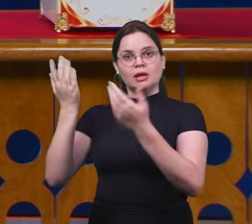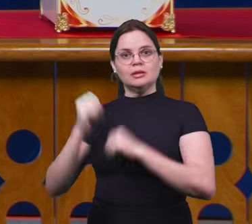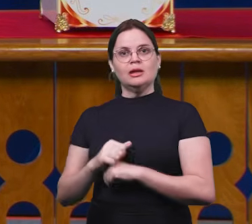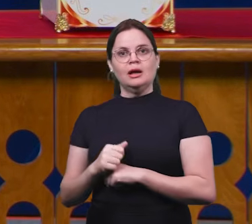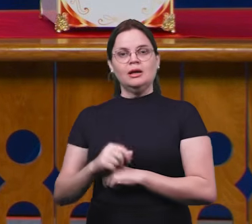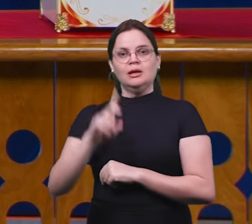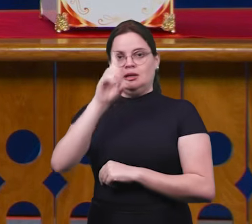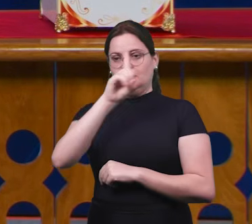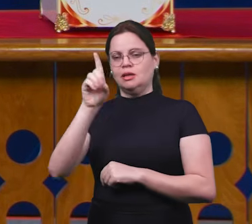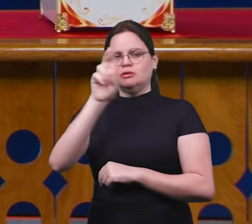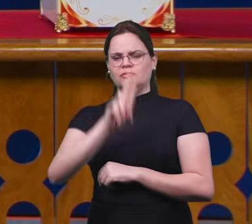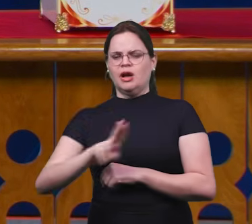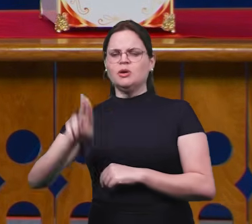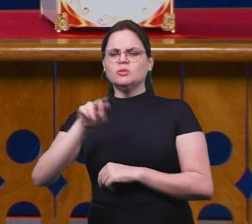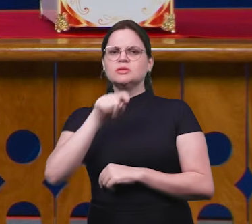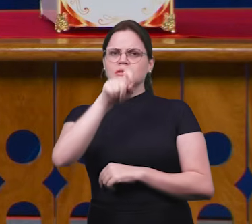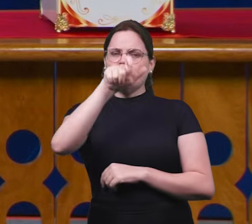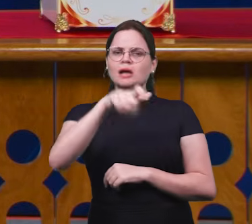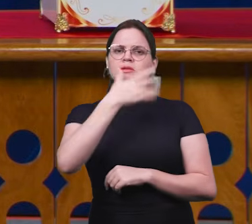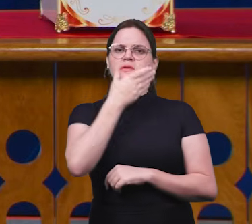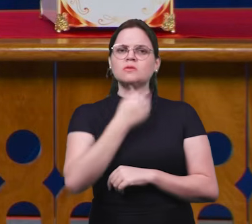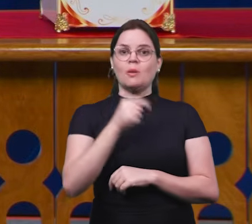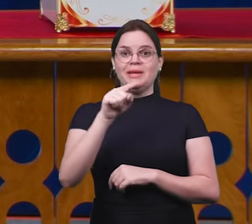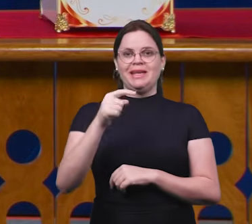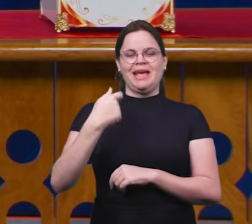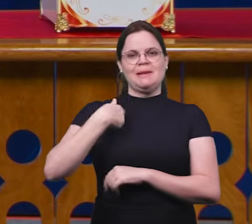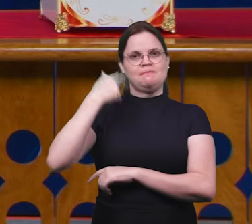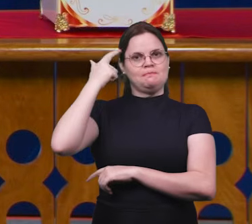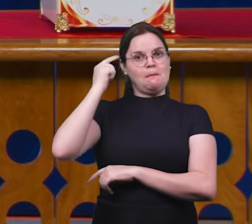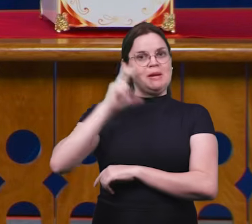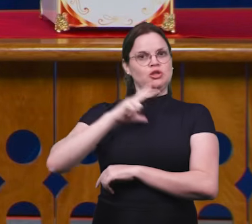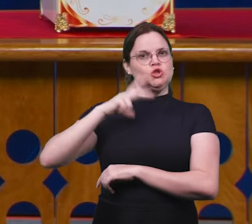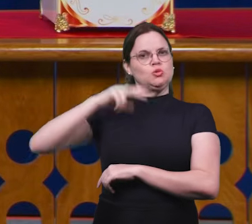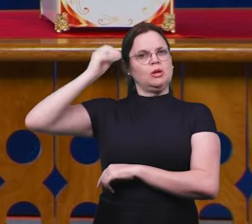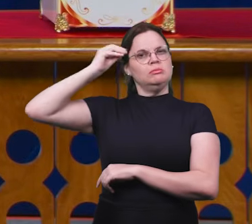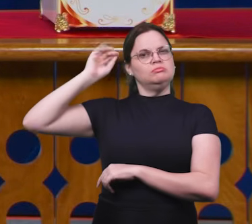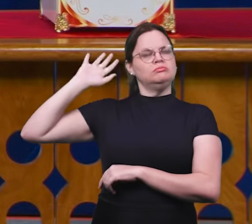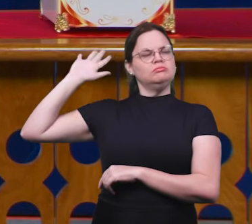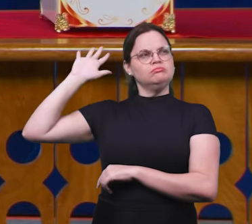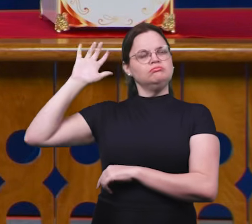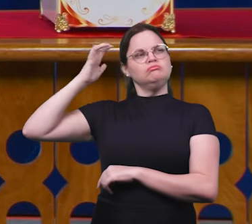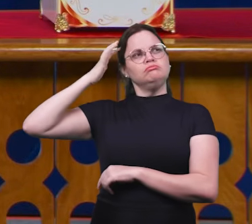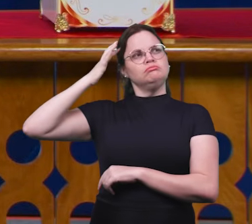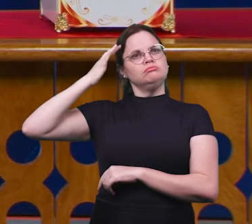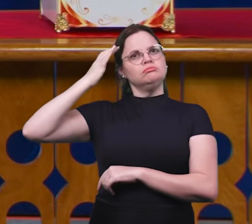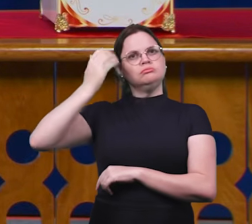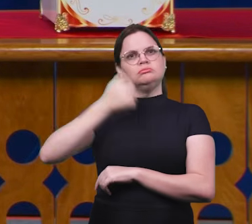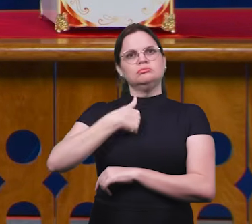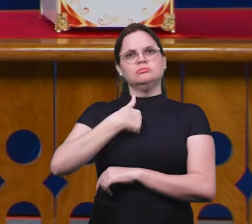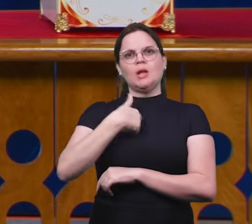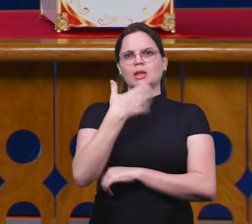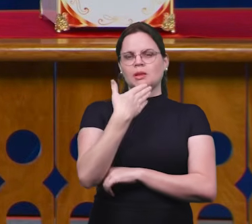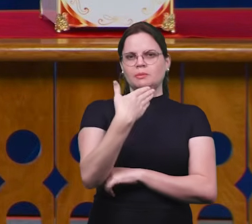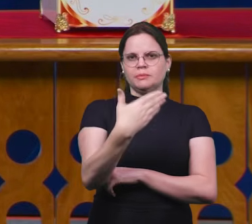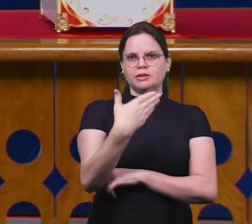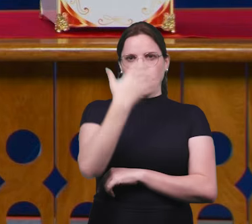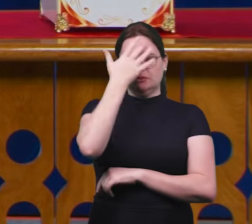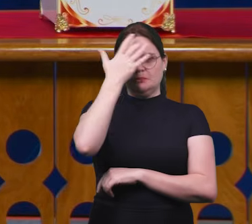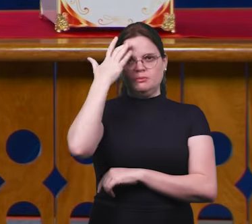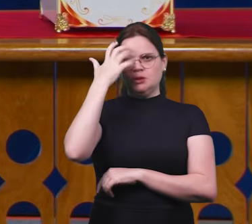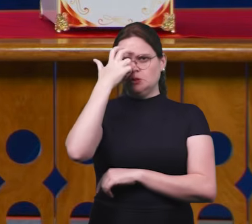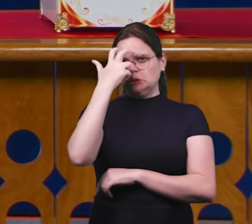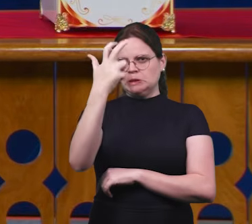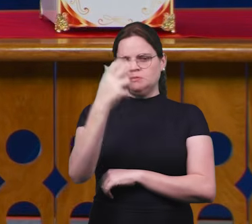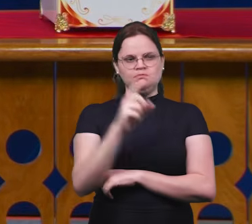E ele então pensou ali consigo mesmo, ele falou mais tarde, E assim, não estão pedindo um homem